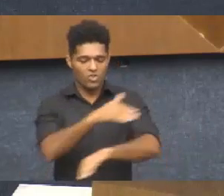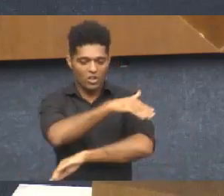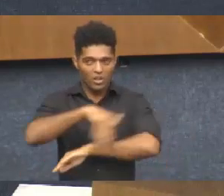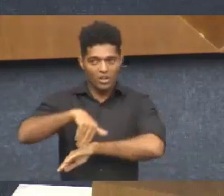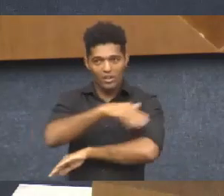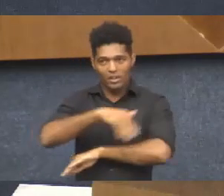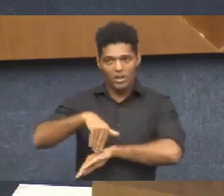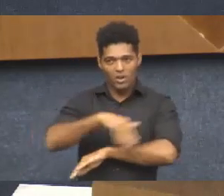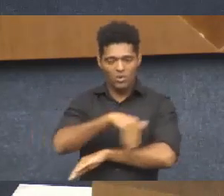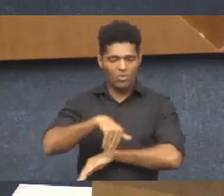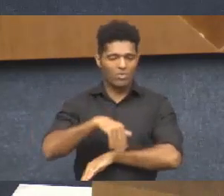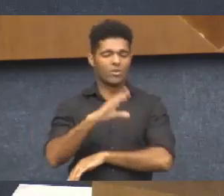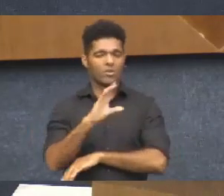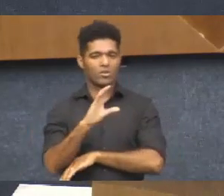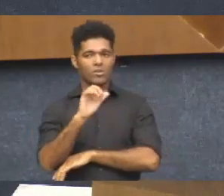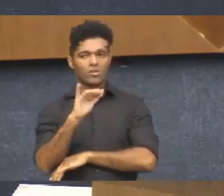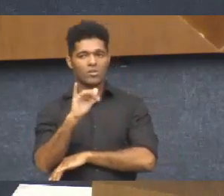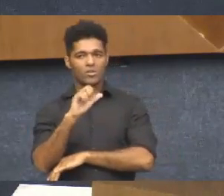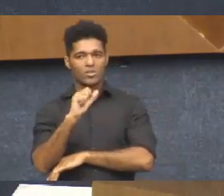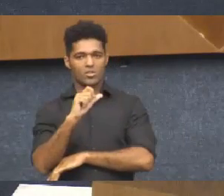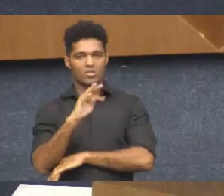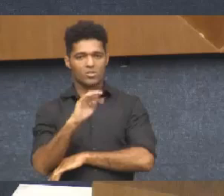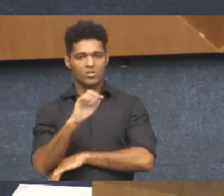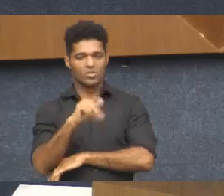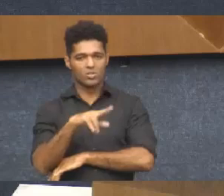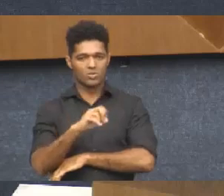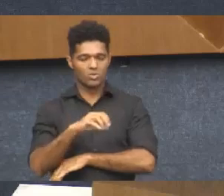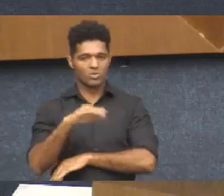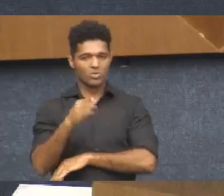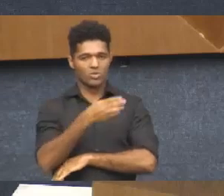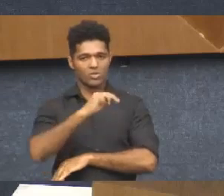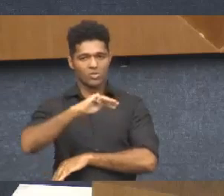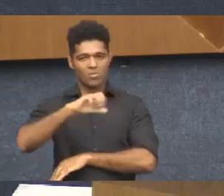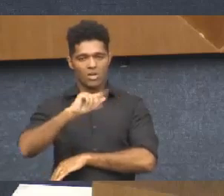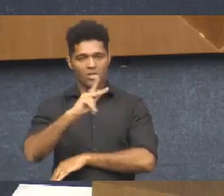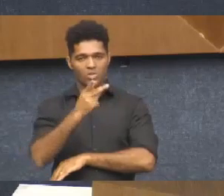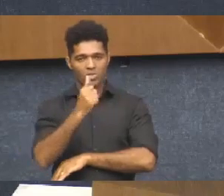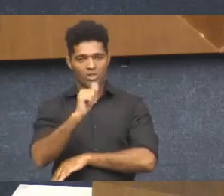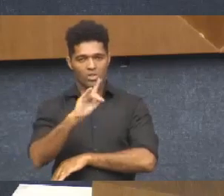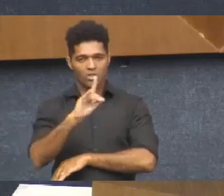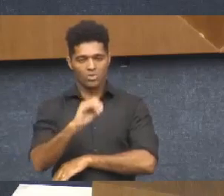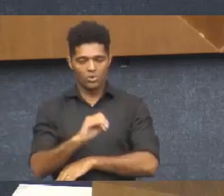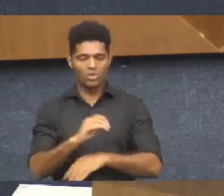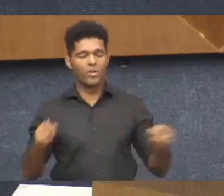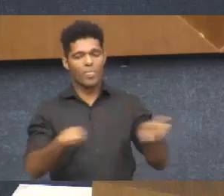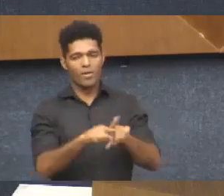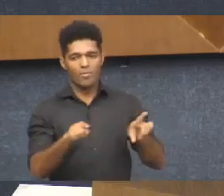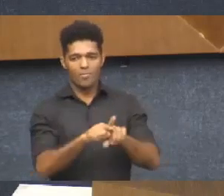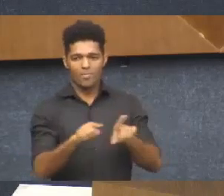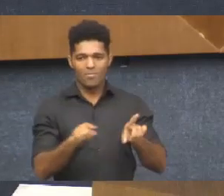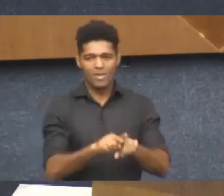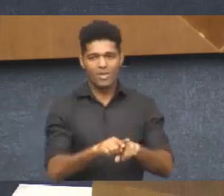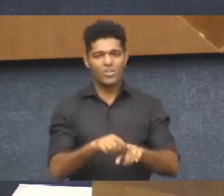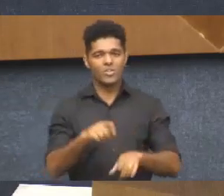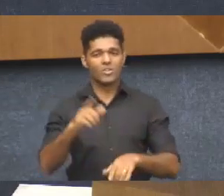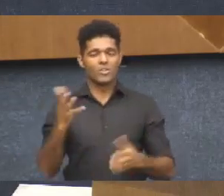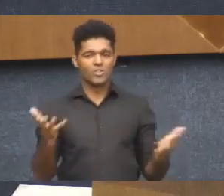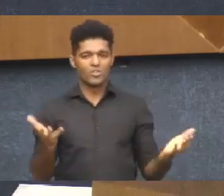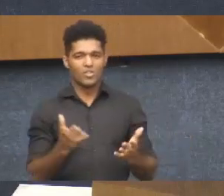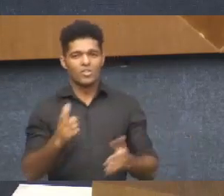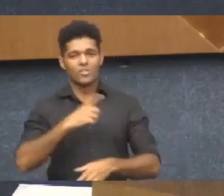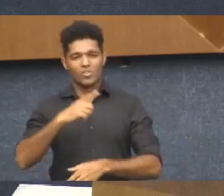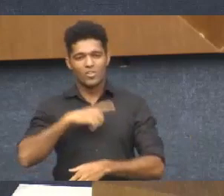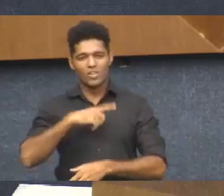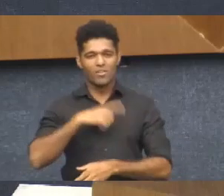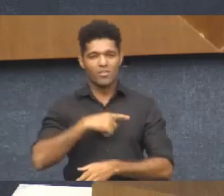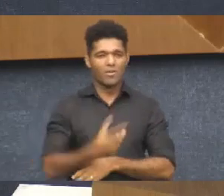garrado na Cristiano Machado. Eu já fui vítima de um elogali do Mineiro, quando, na pior hipótese possível, perguntando onde